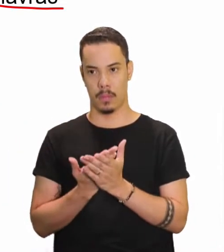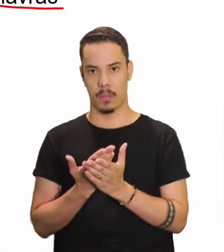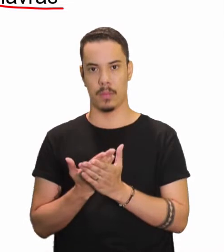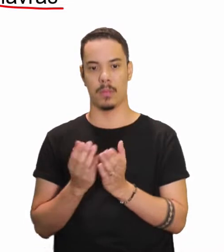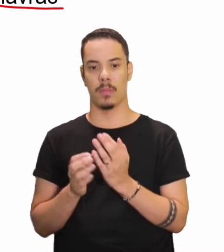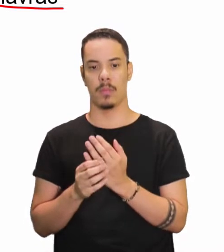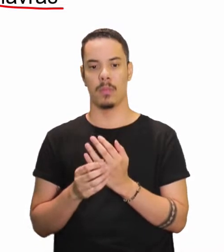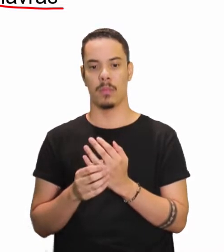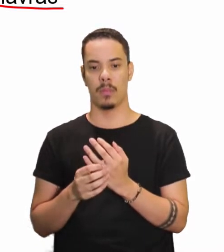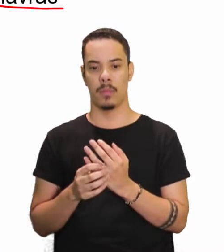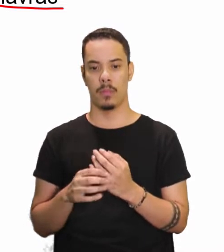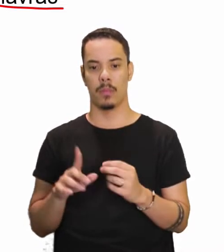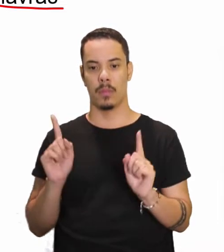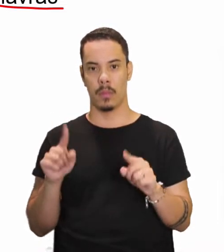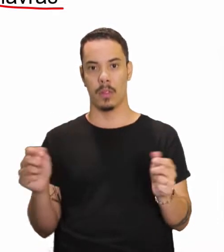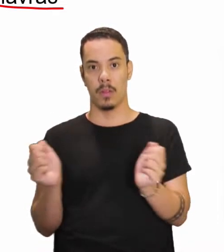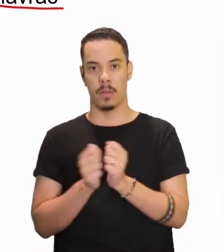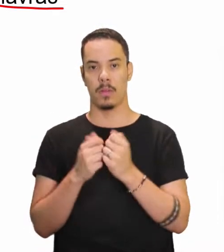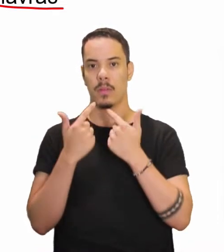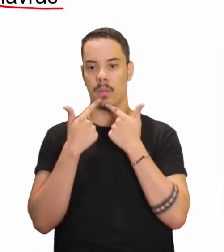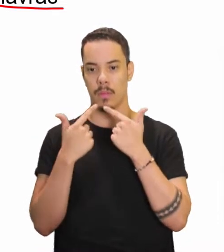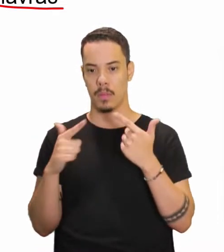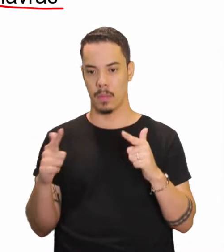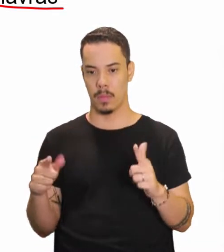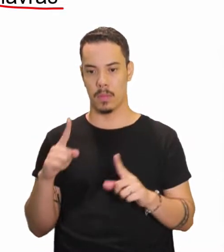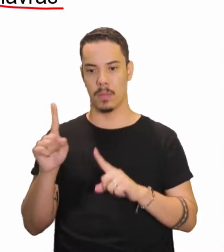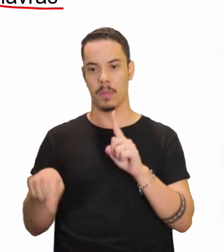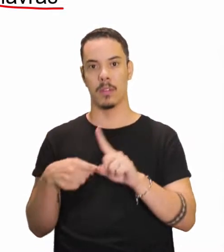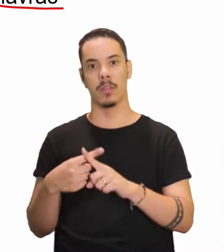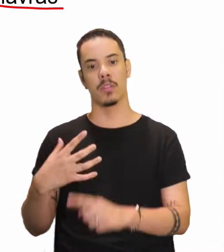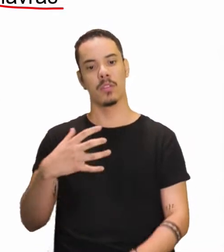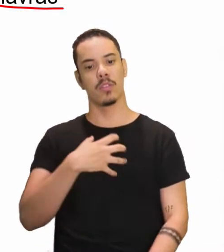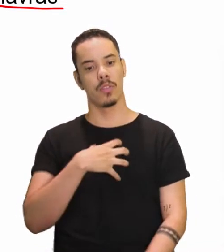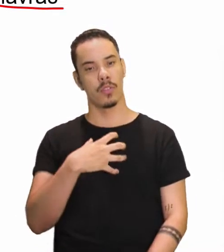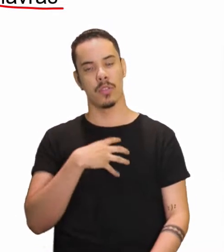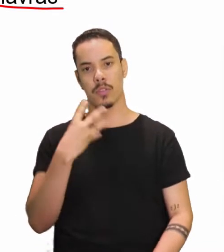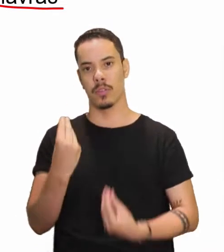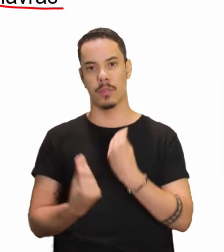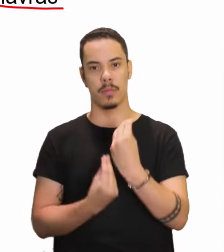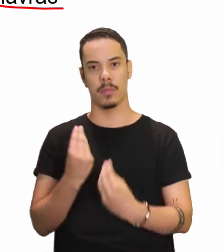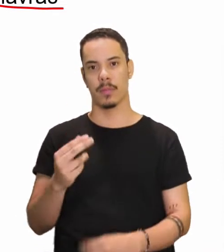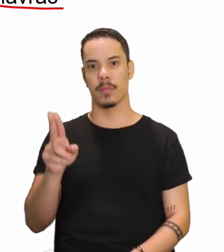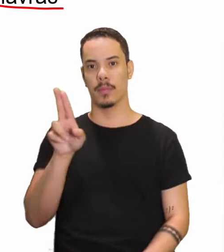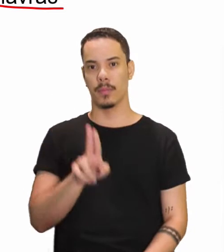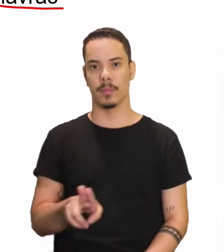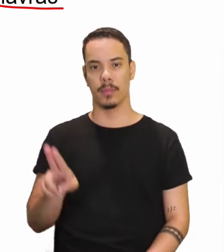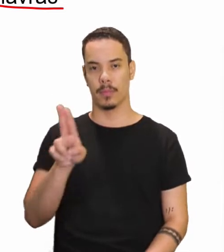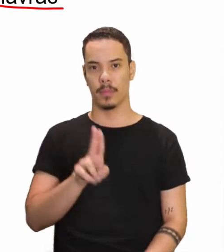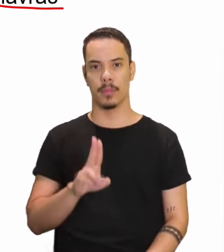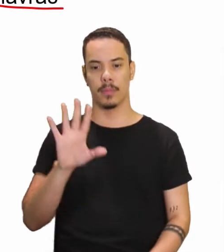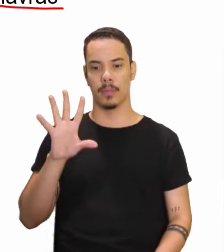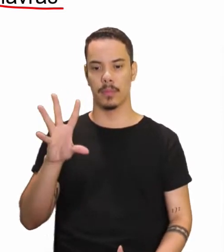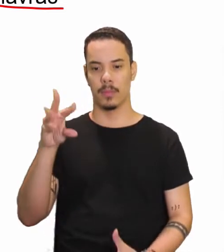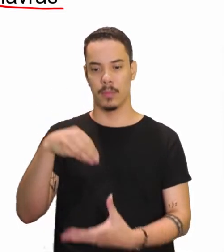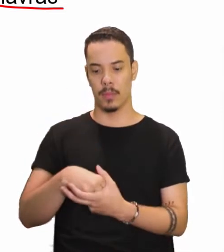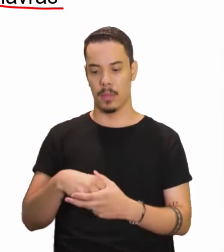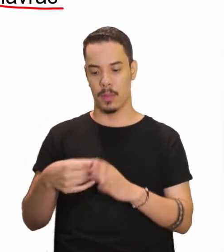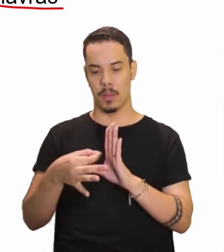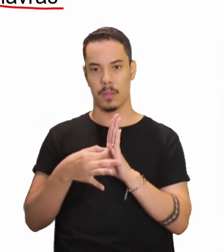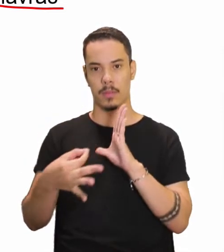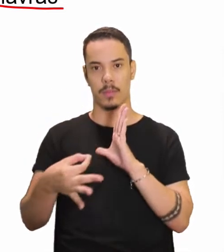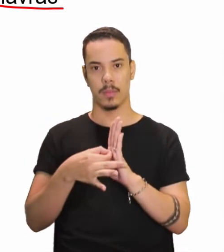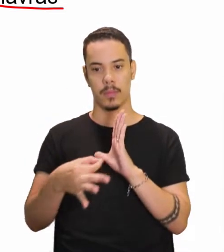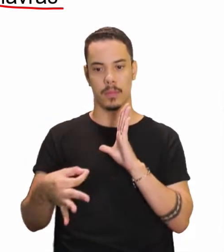Ao estudo da linguagem, da forma como ela é utilizada para